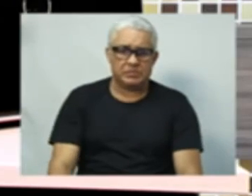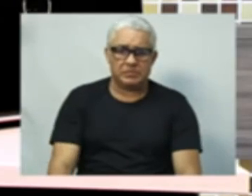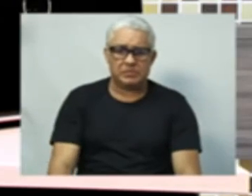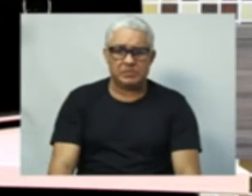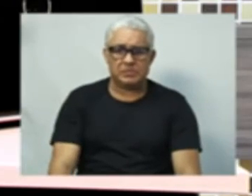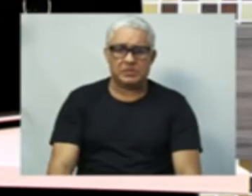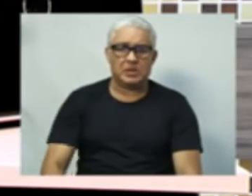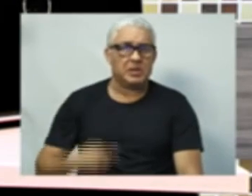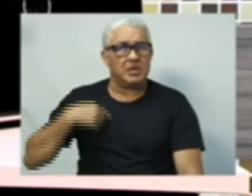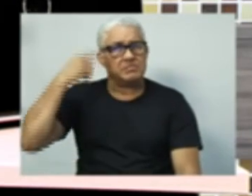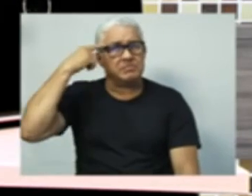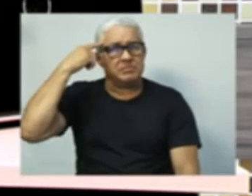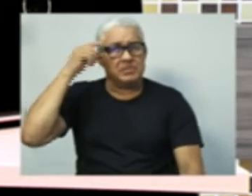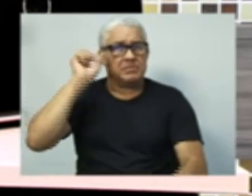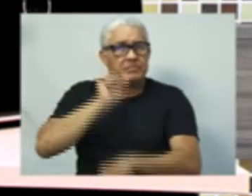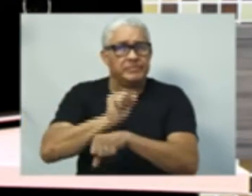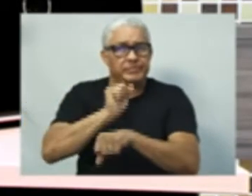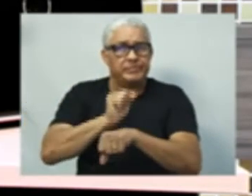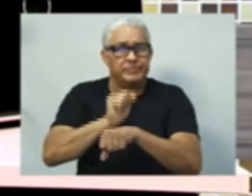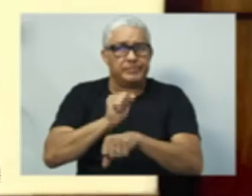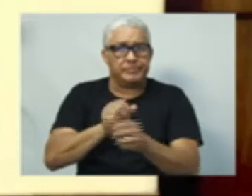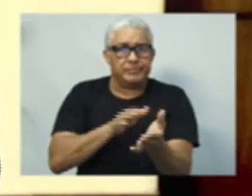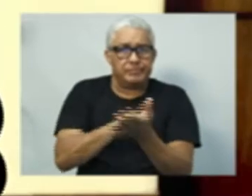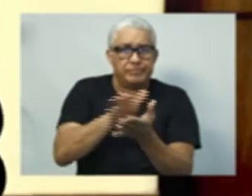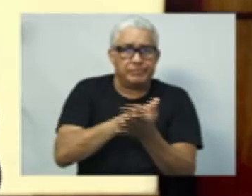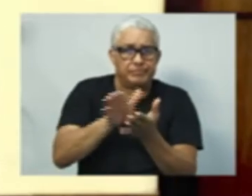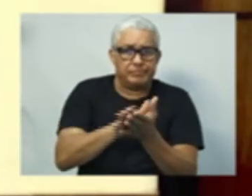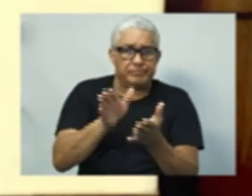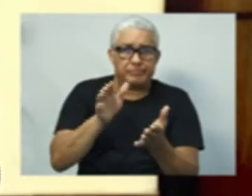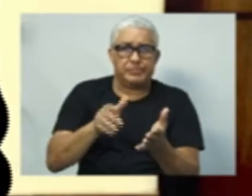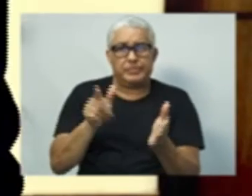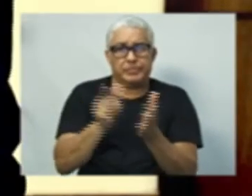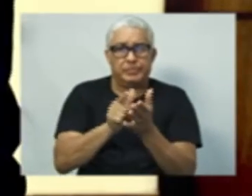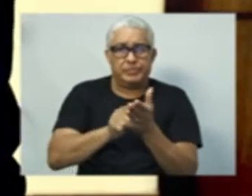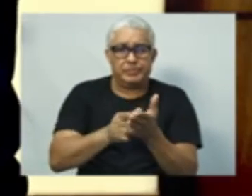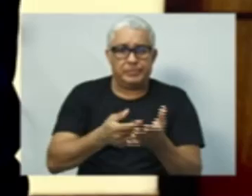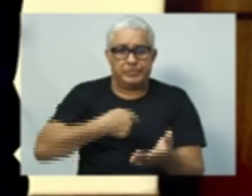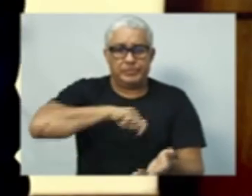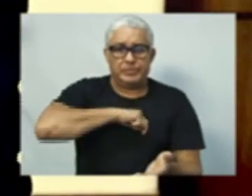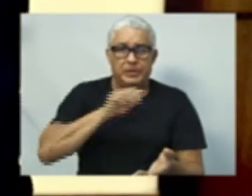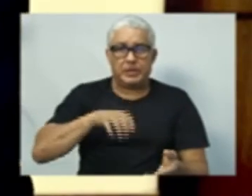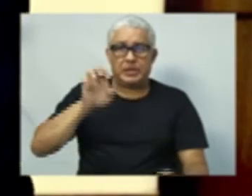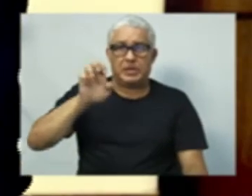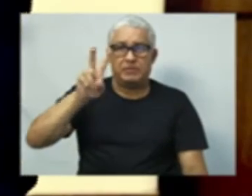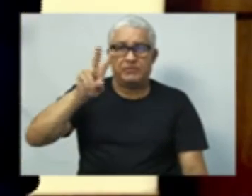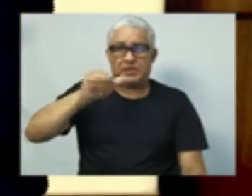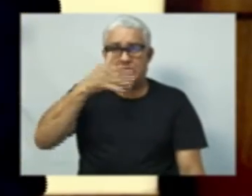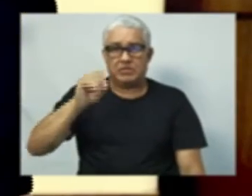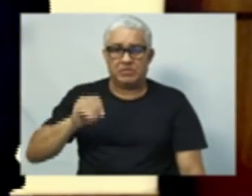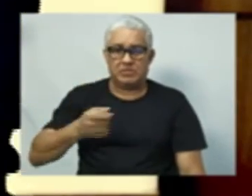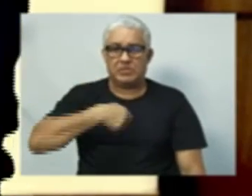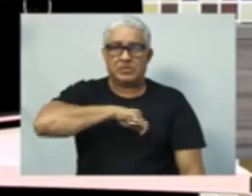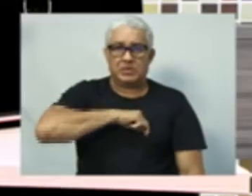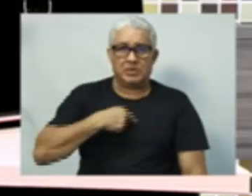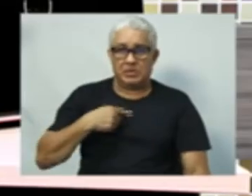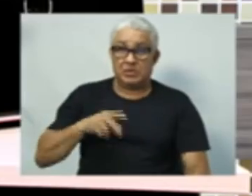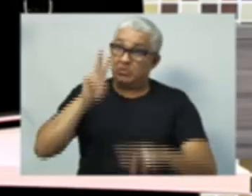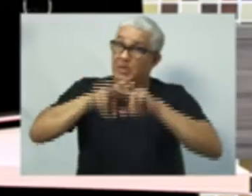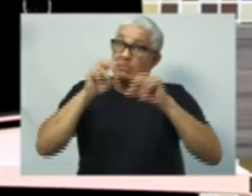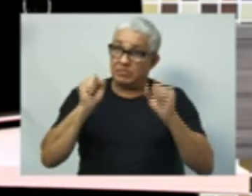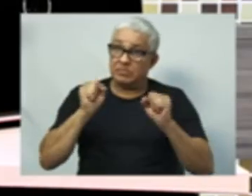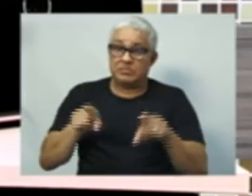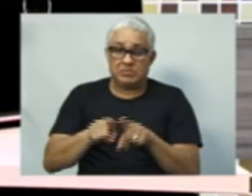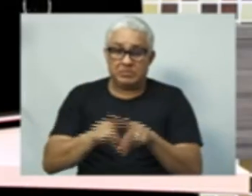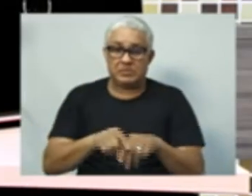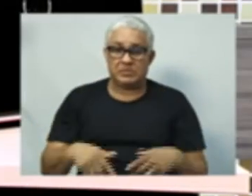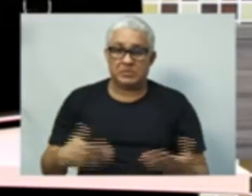vezes eu fico até pensando em parar de emitir nota fiscal, entendeu? Isso é evasão fiscal e se te pegam, dá até cadeia. E eu que não vou te tirar de lá. Mas